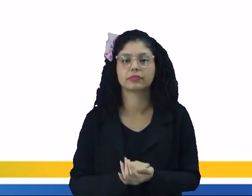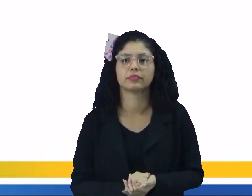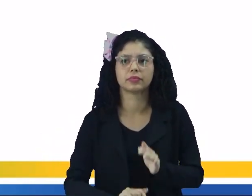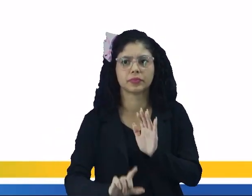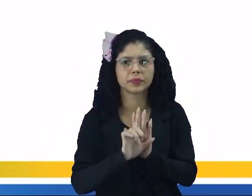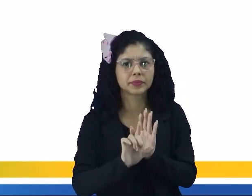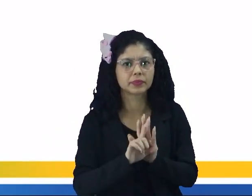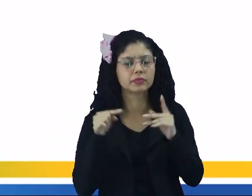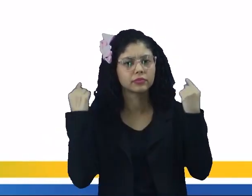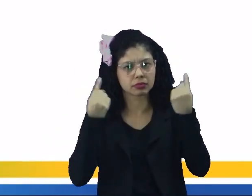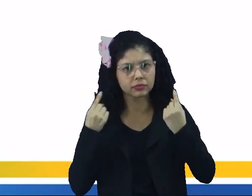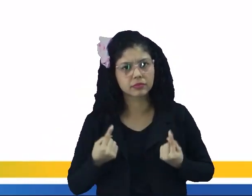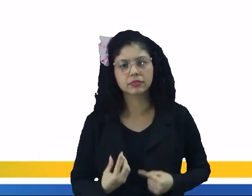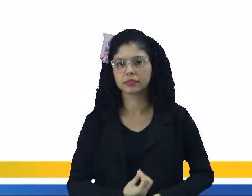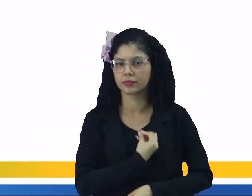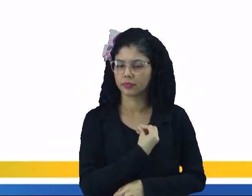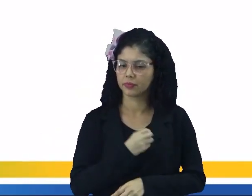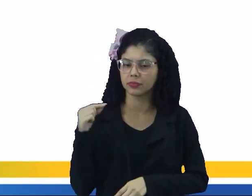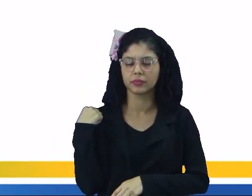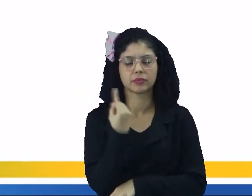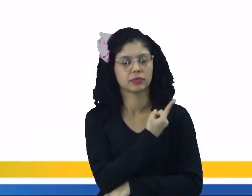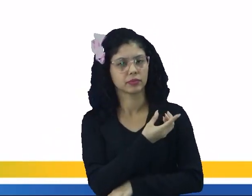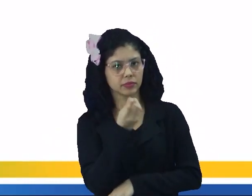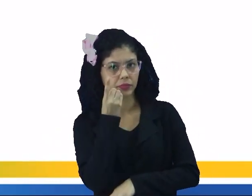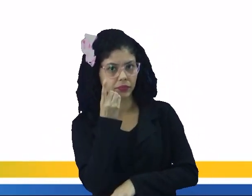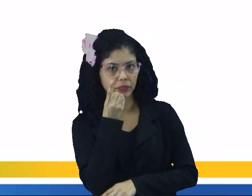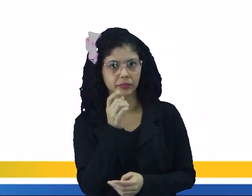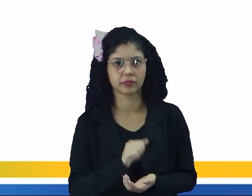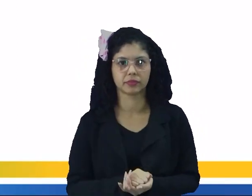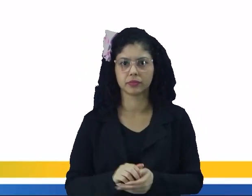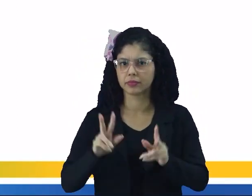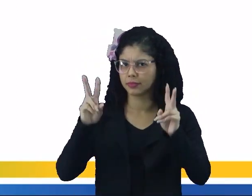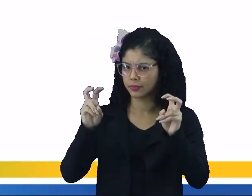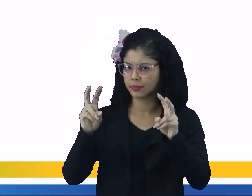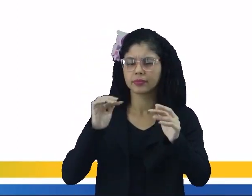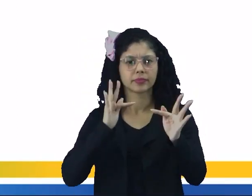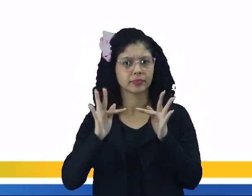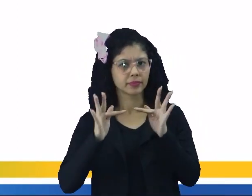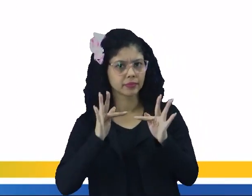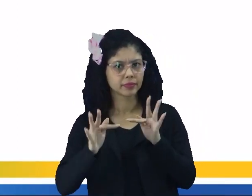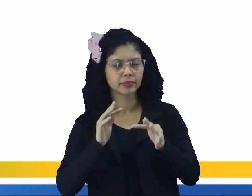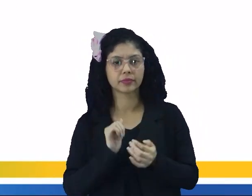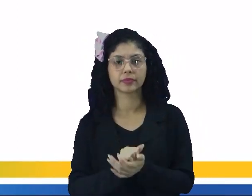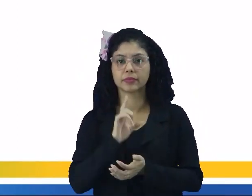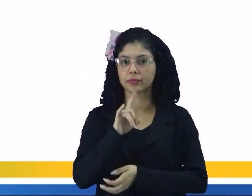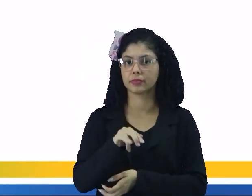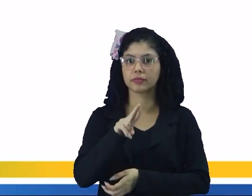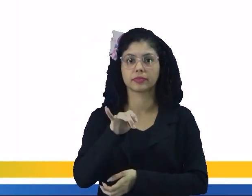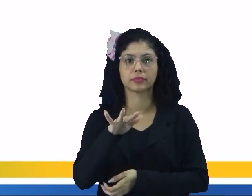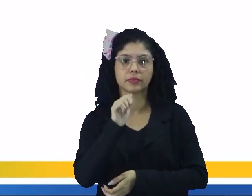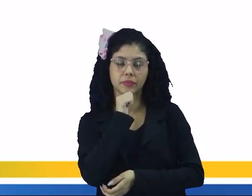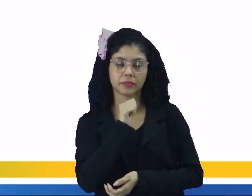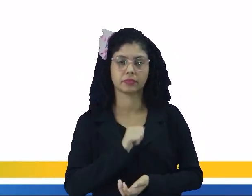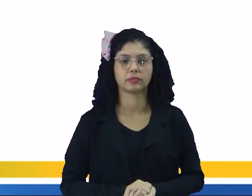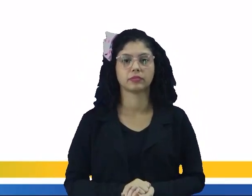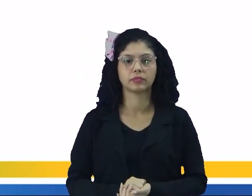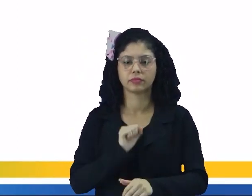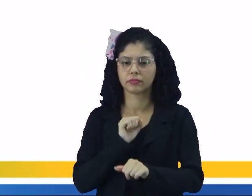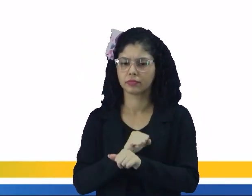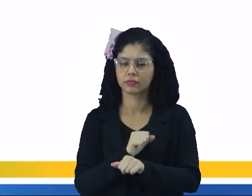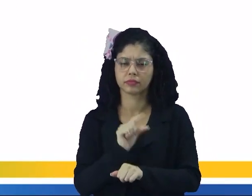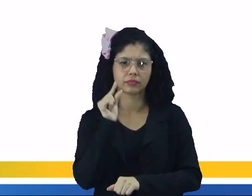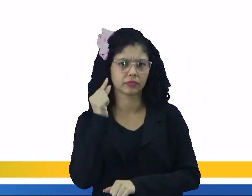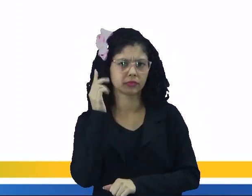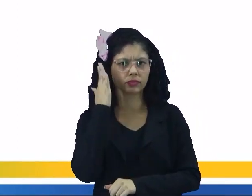as leis de Newton, né, está presente no nosso dia a dia, no nosso cotidiano, no assunto de física, né, de dinâmica. Então se a gente parar um pouquinho